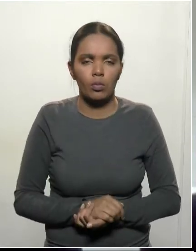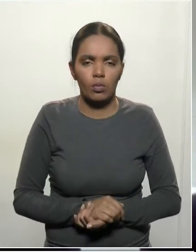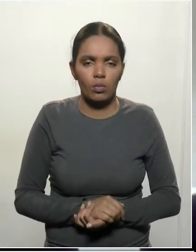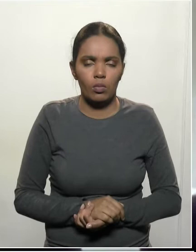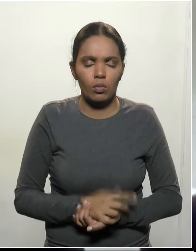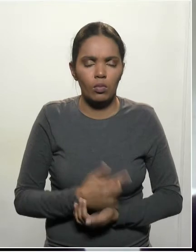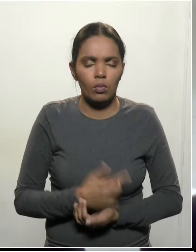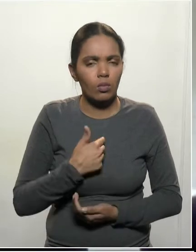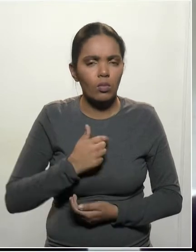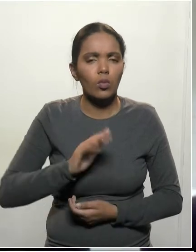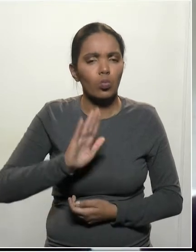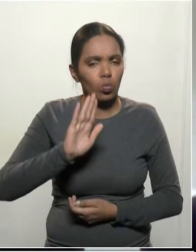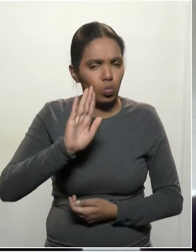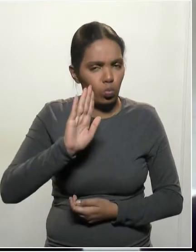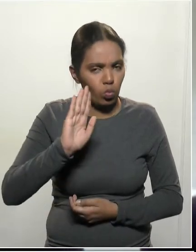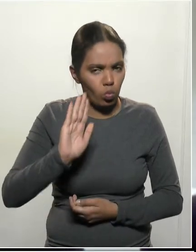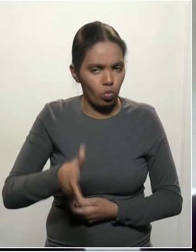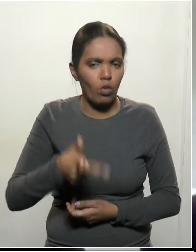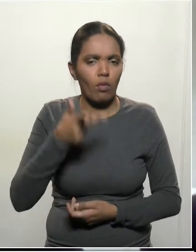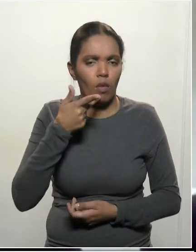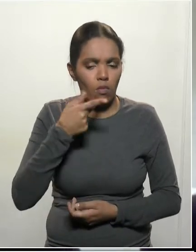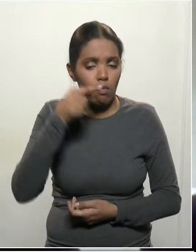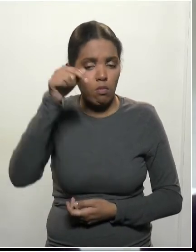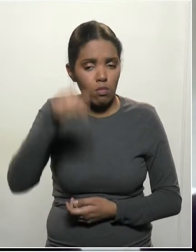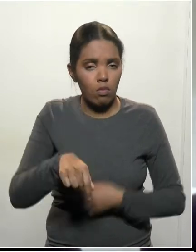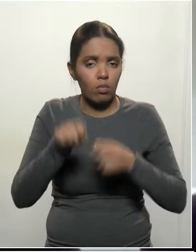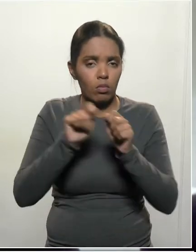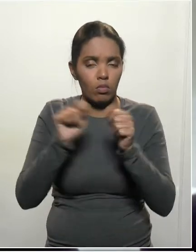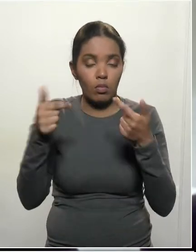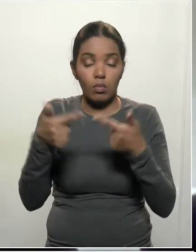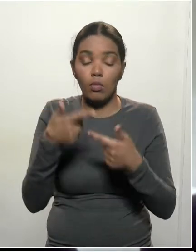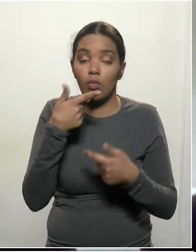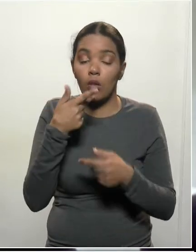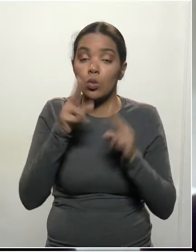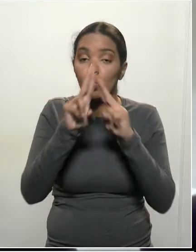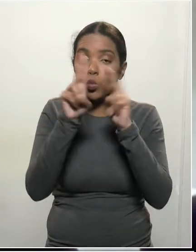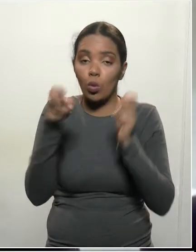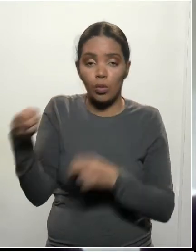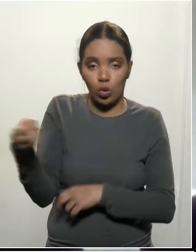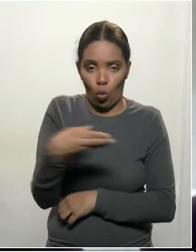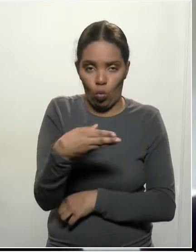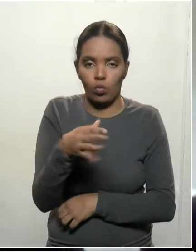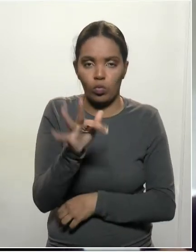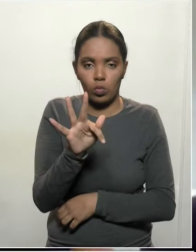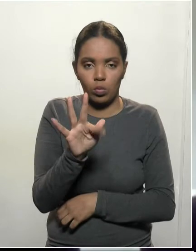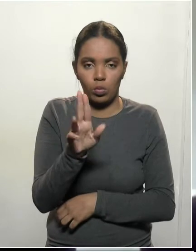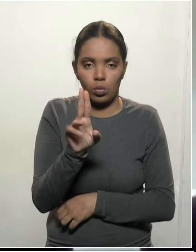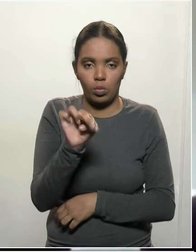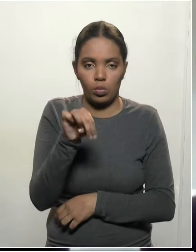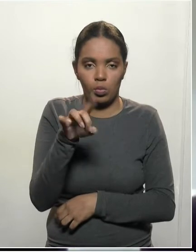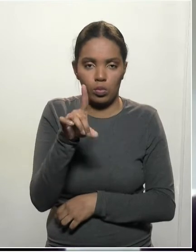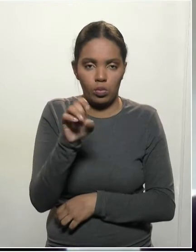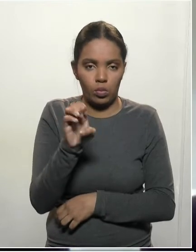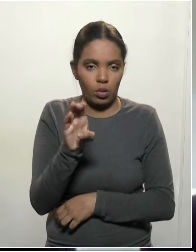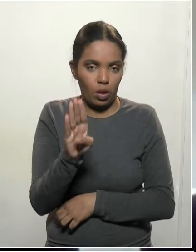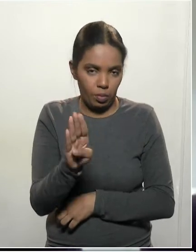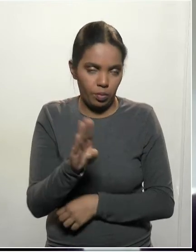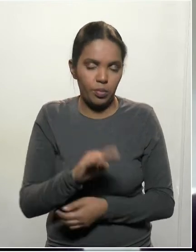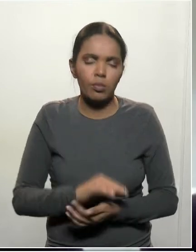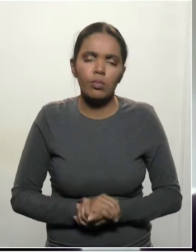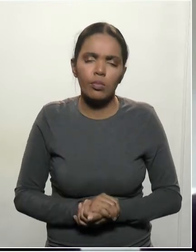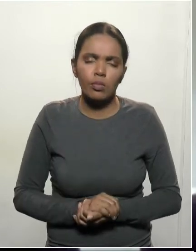ocupei esse espaço outras vezes, né, para falar do novo Fundeb. O novo Fundeb é uma